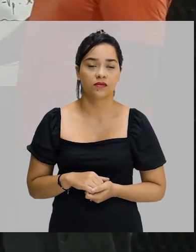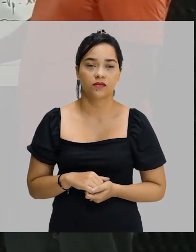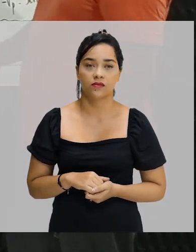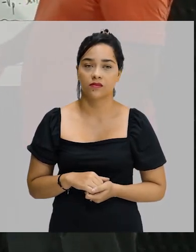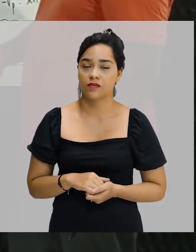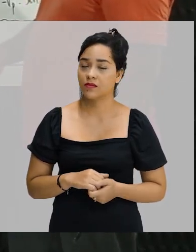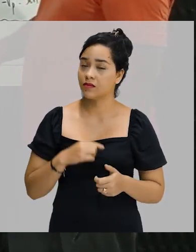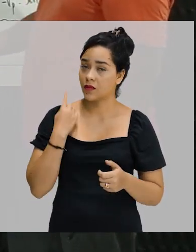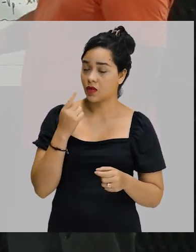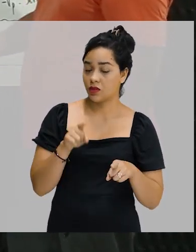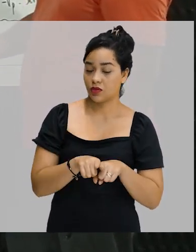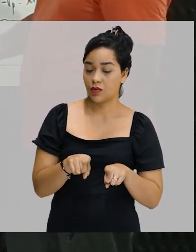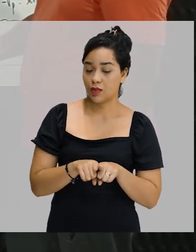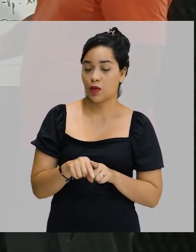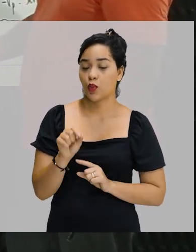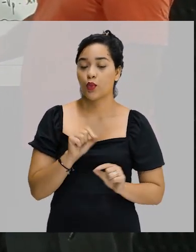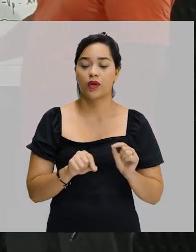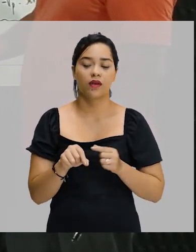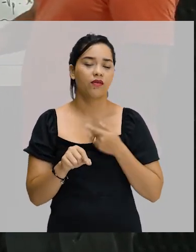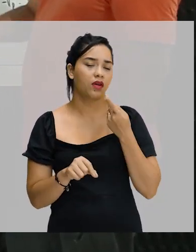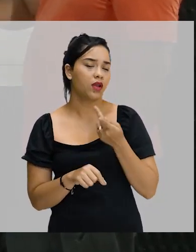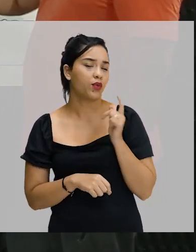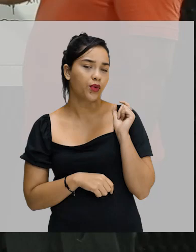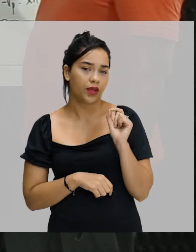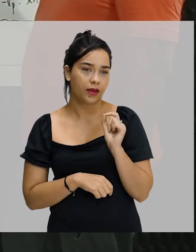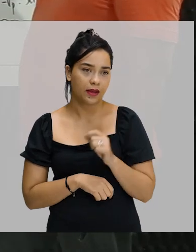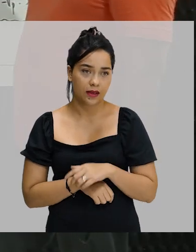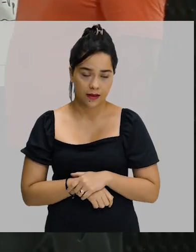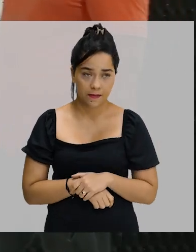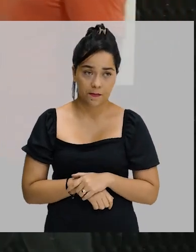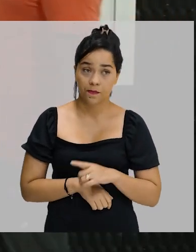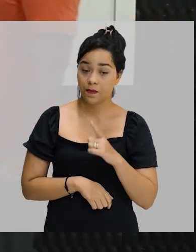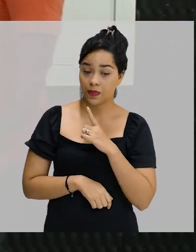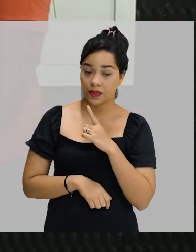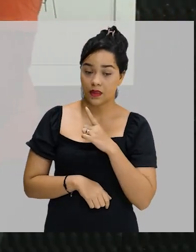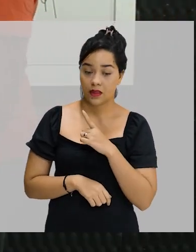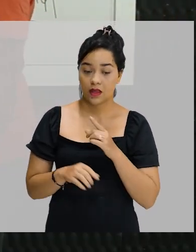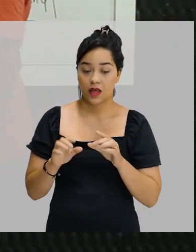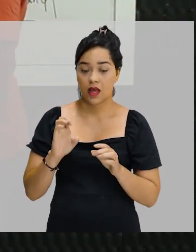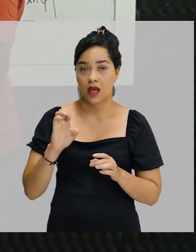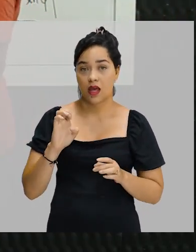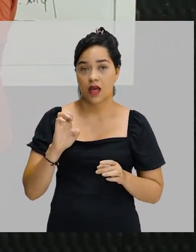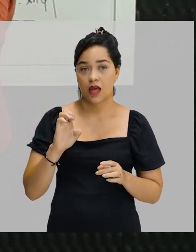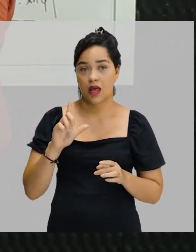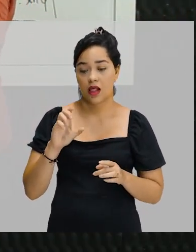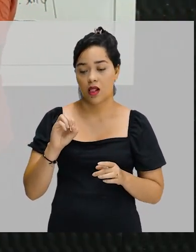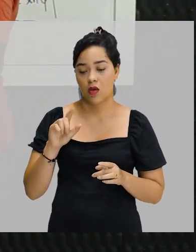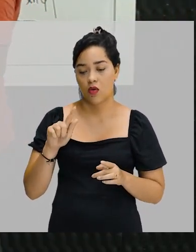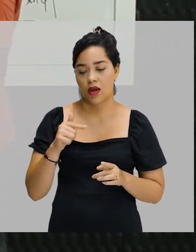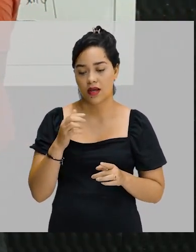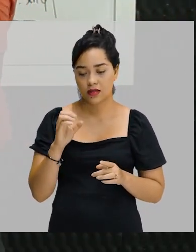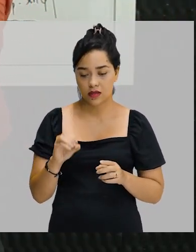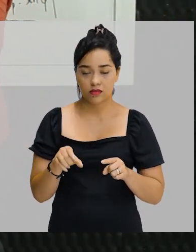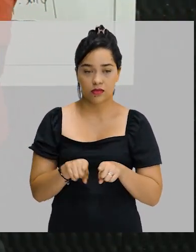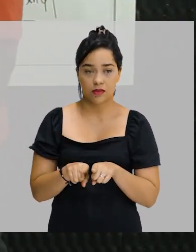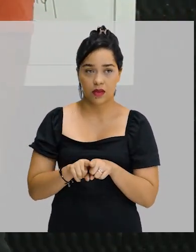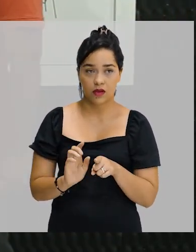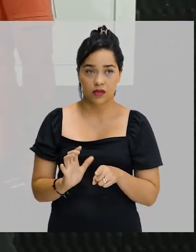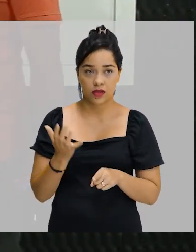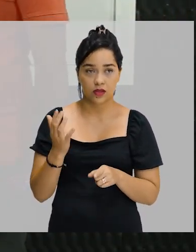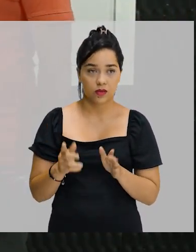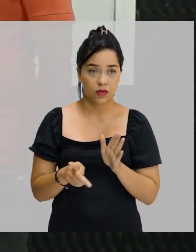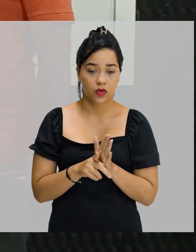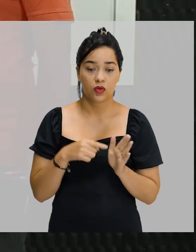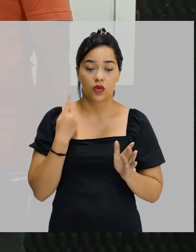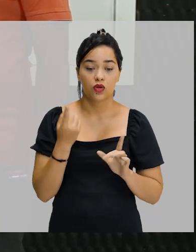Nós podemos também dizer o seguinte, ó. Nós temos a elongação e nós temos a situação aqui com